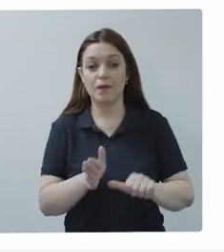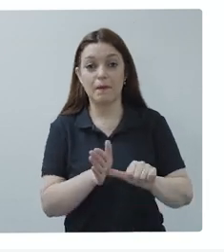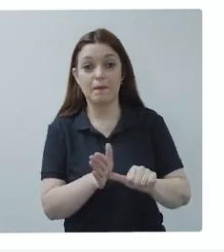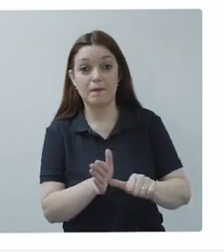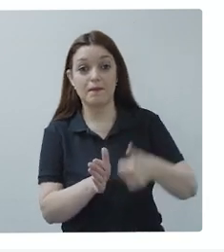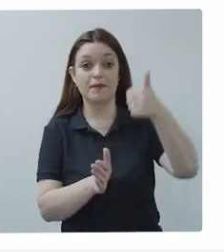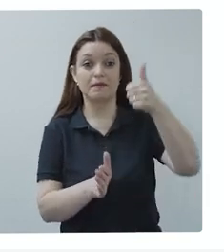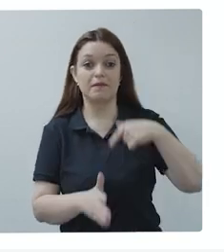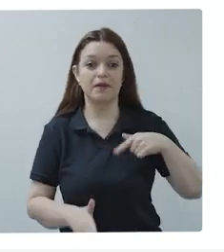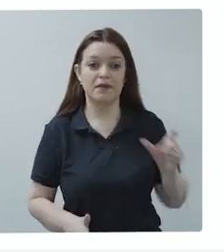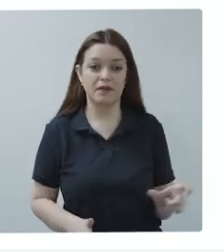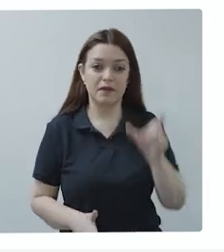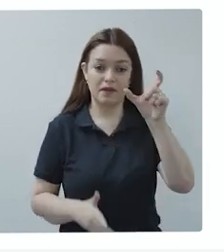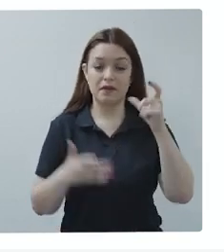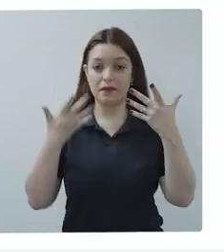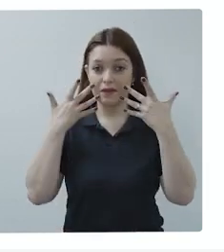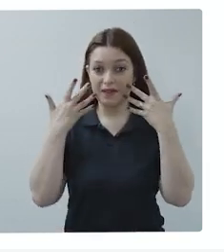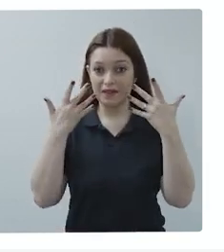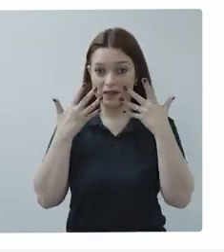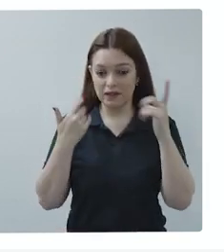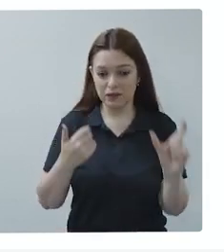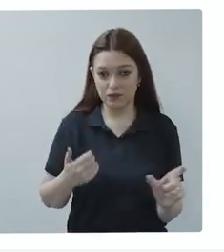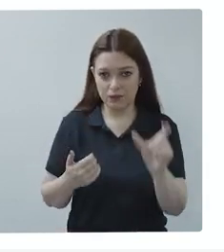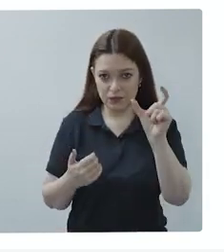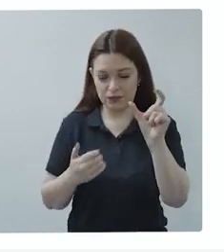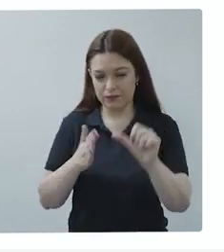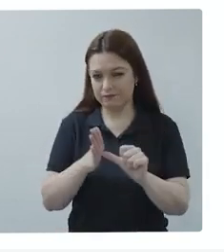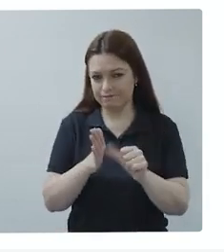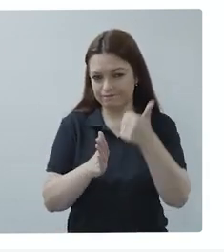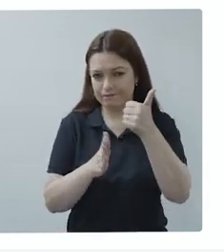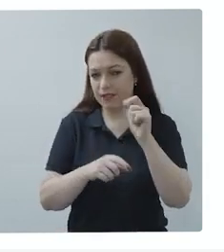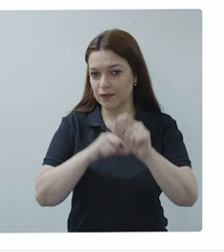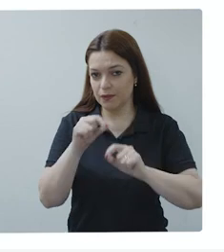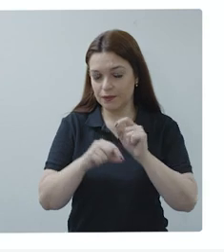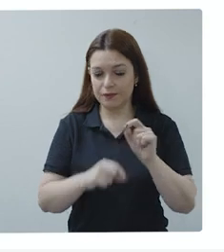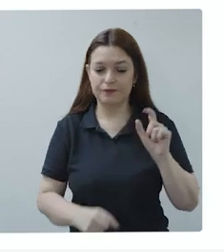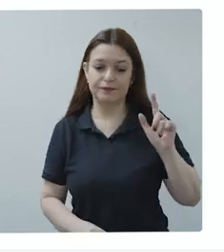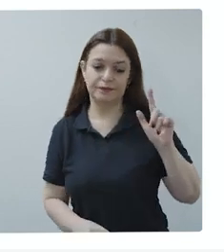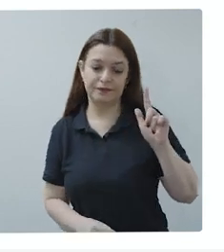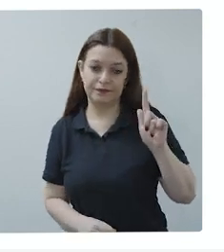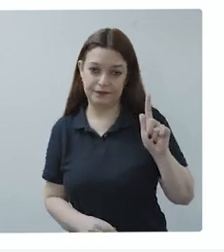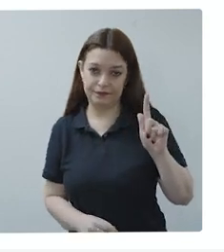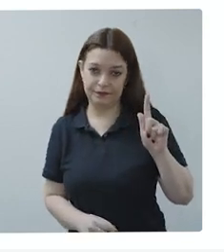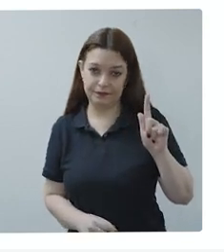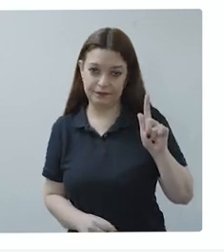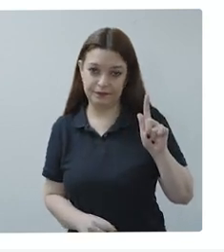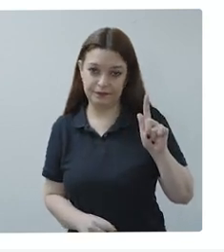primeira letra da palavra gato? É a letra G.